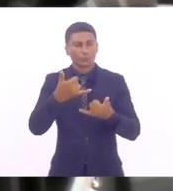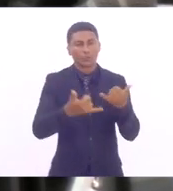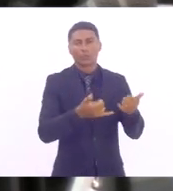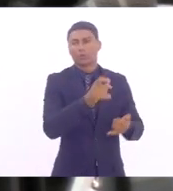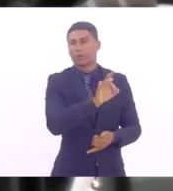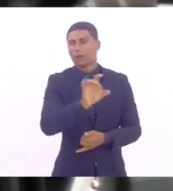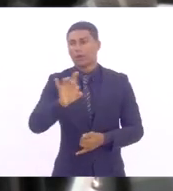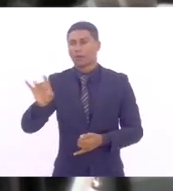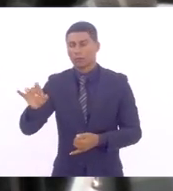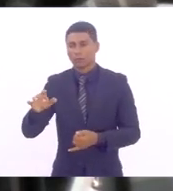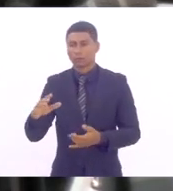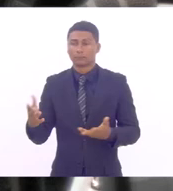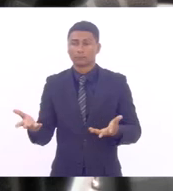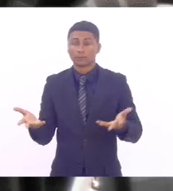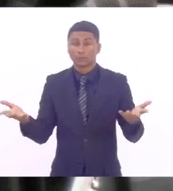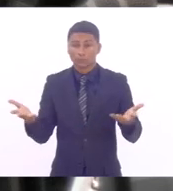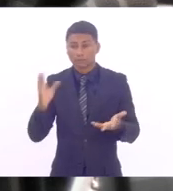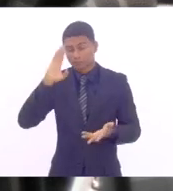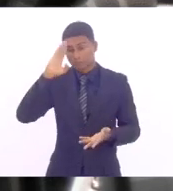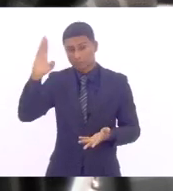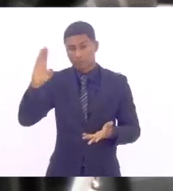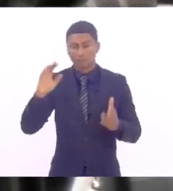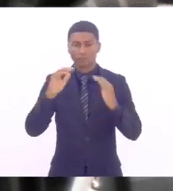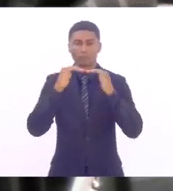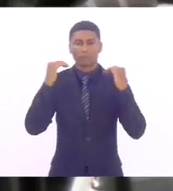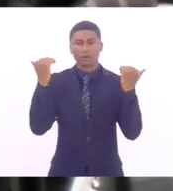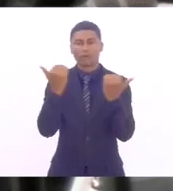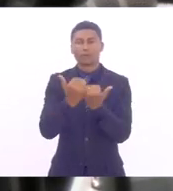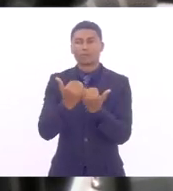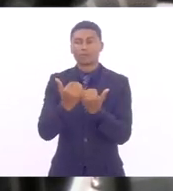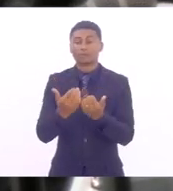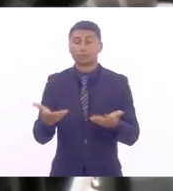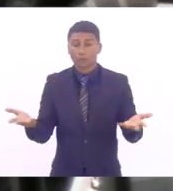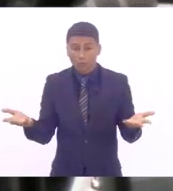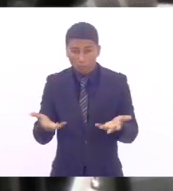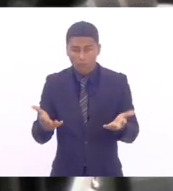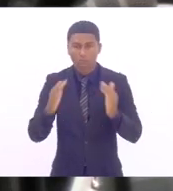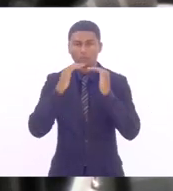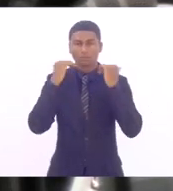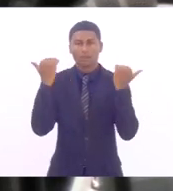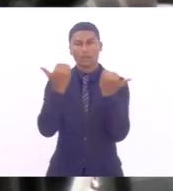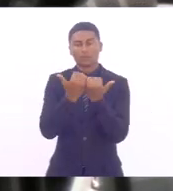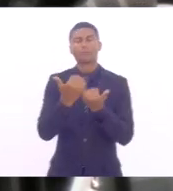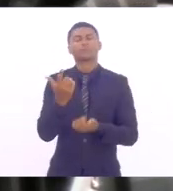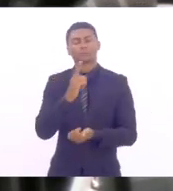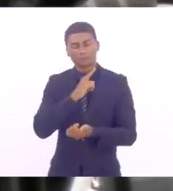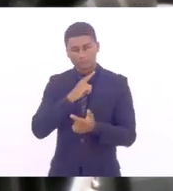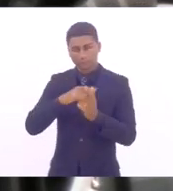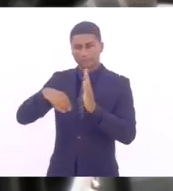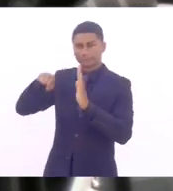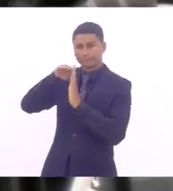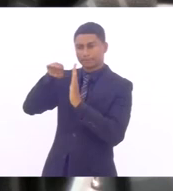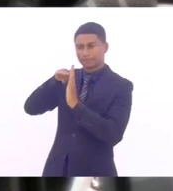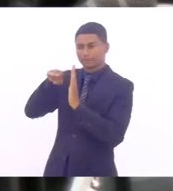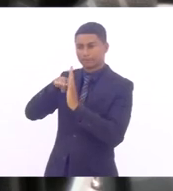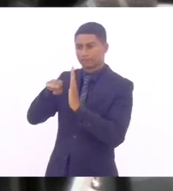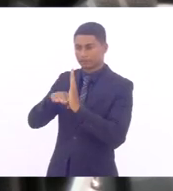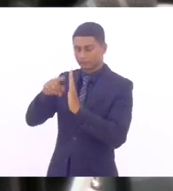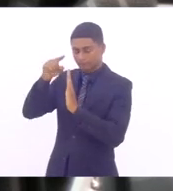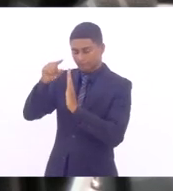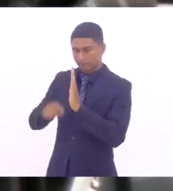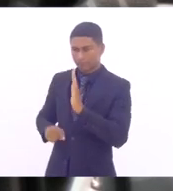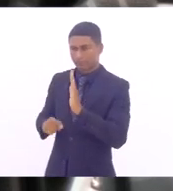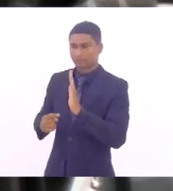Hoje, principalmente no Maracanã. O Maracanã hoje tem um protocolo técnico, né, em